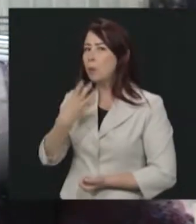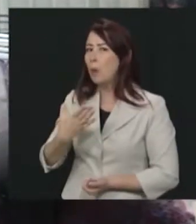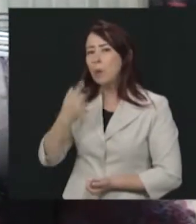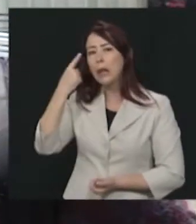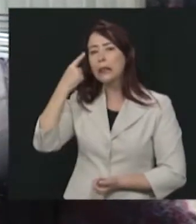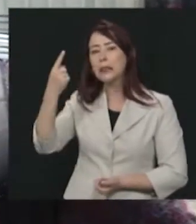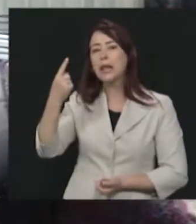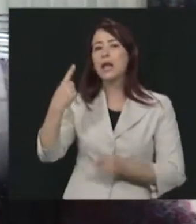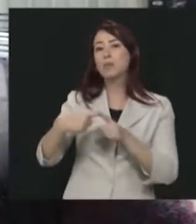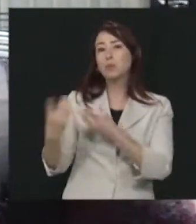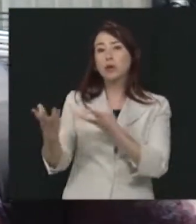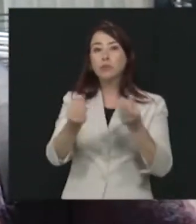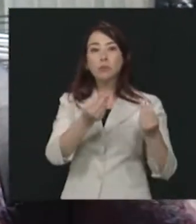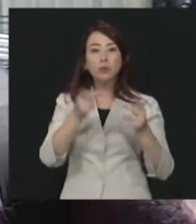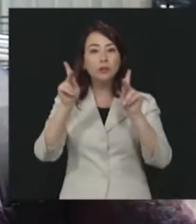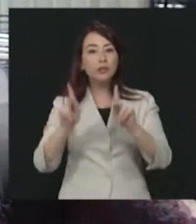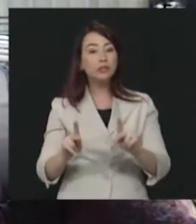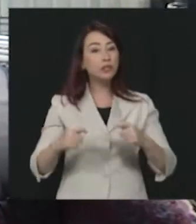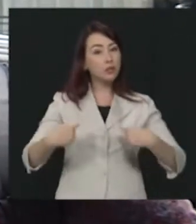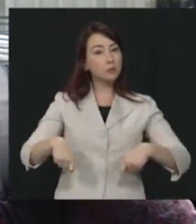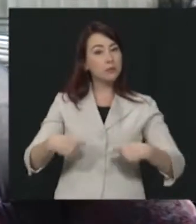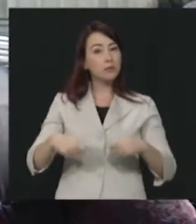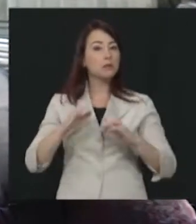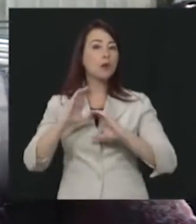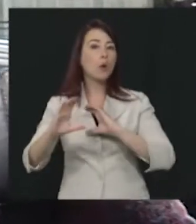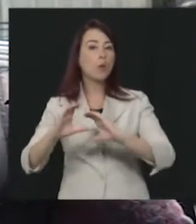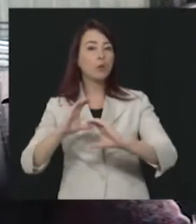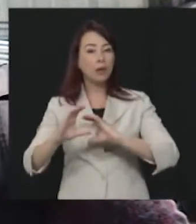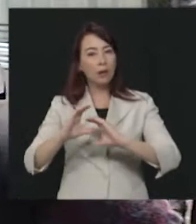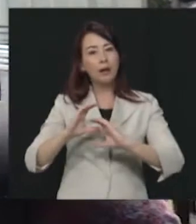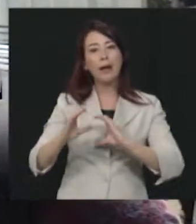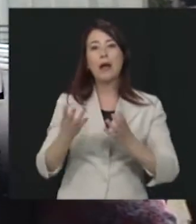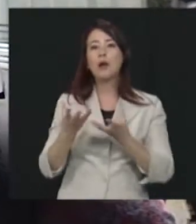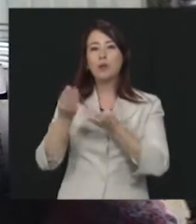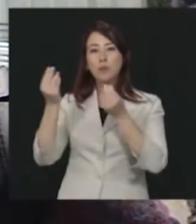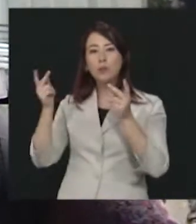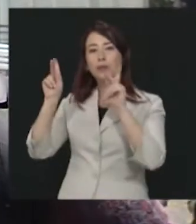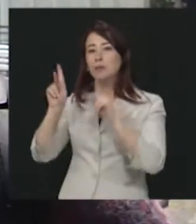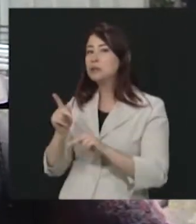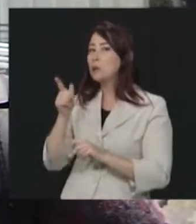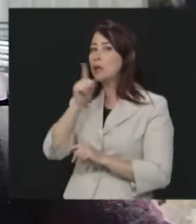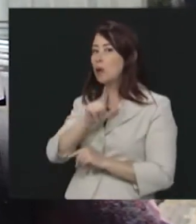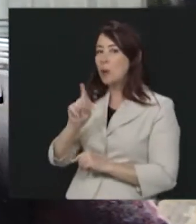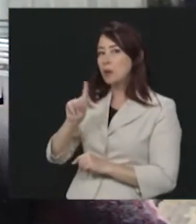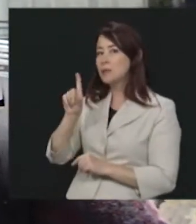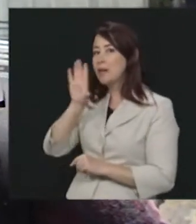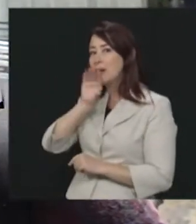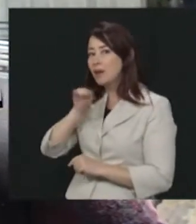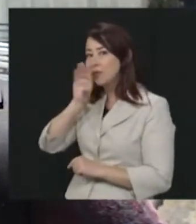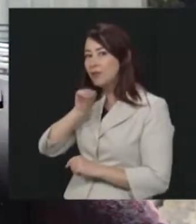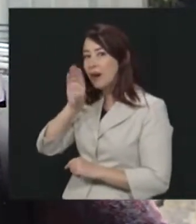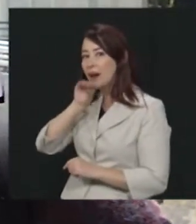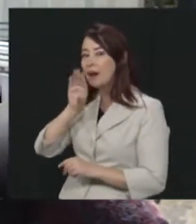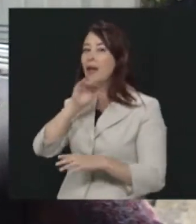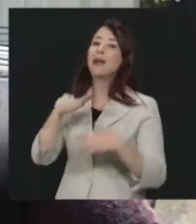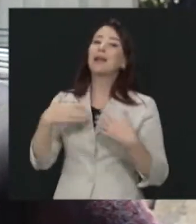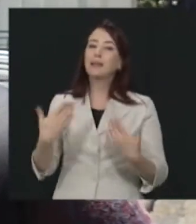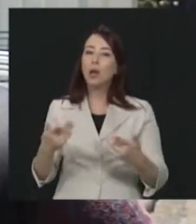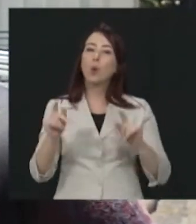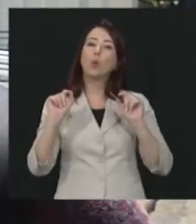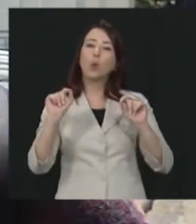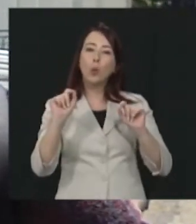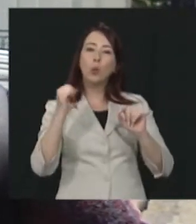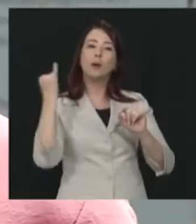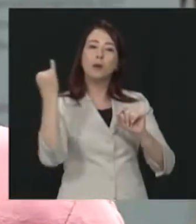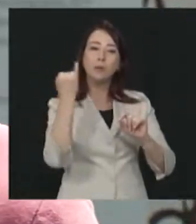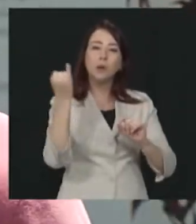tem necessidade de comunicação, né? Então, muitas pessoas não têm acesso à linguagem falada, então é importante democratizar a